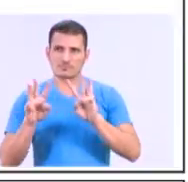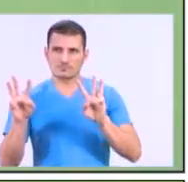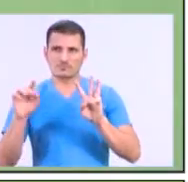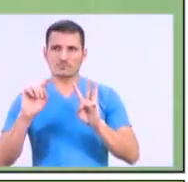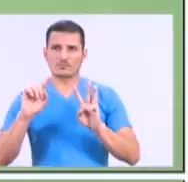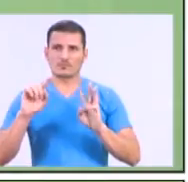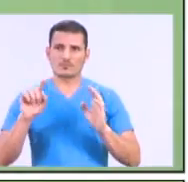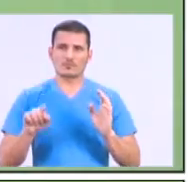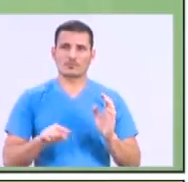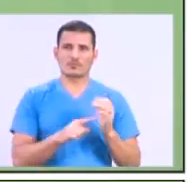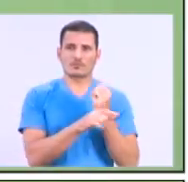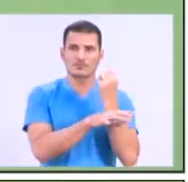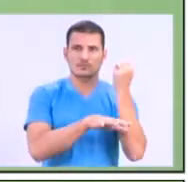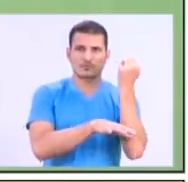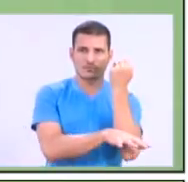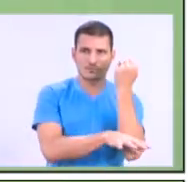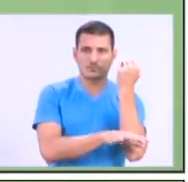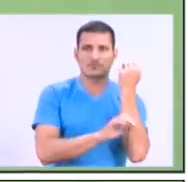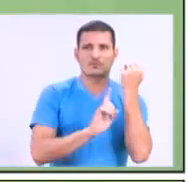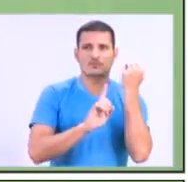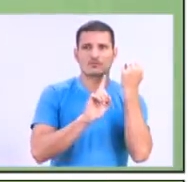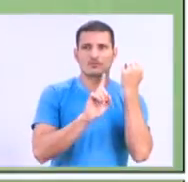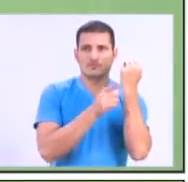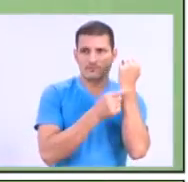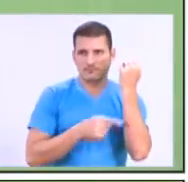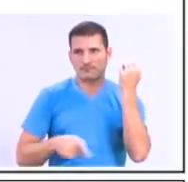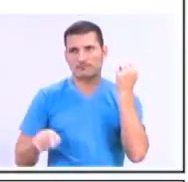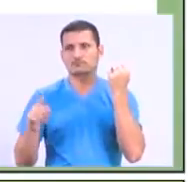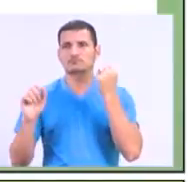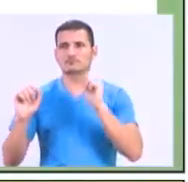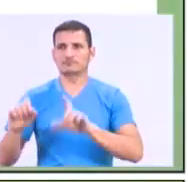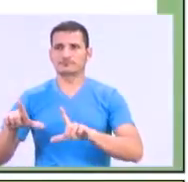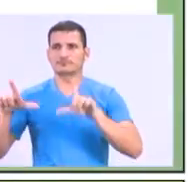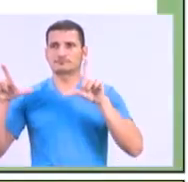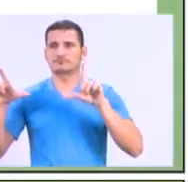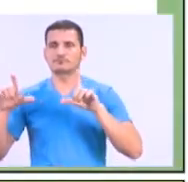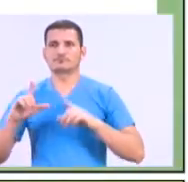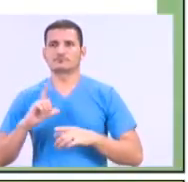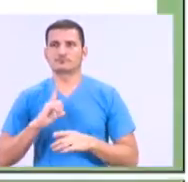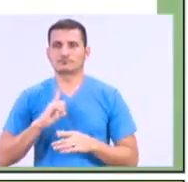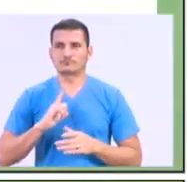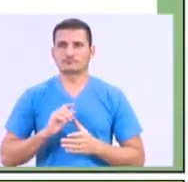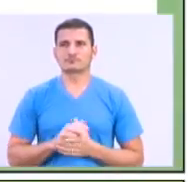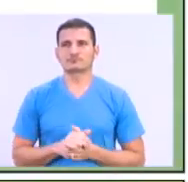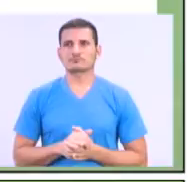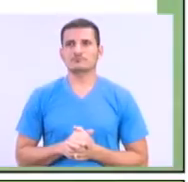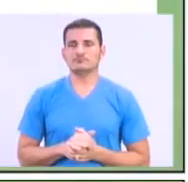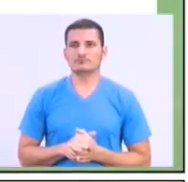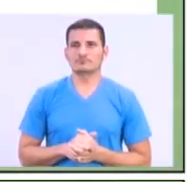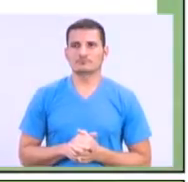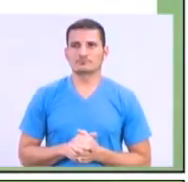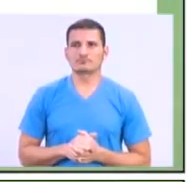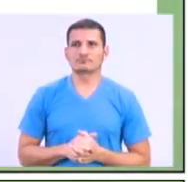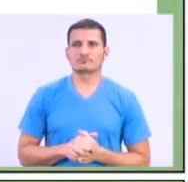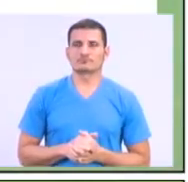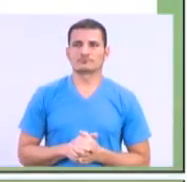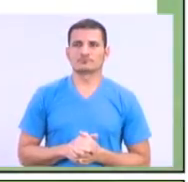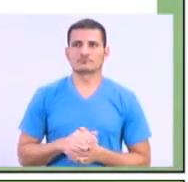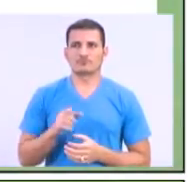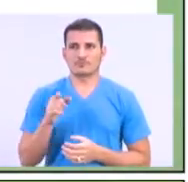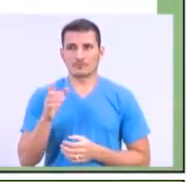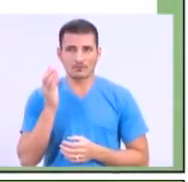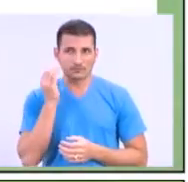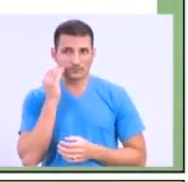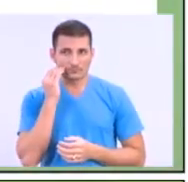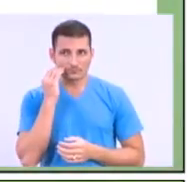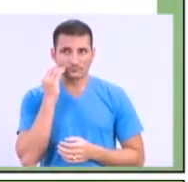né, nós temos o seguinte resultado. Percebam o seguinte, né, nós temos página de teste com